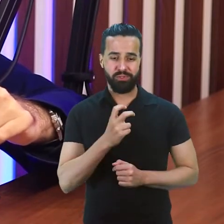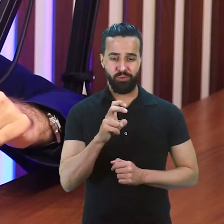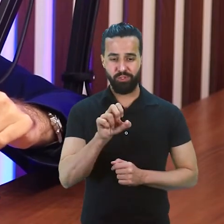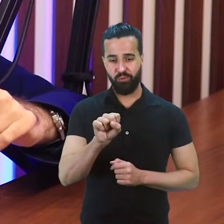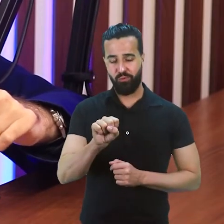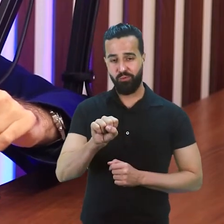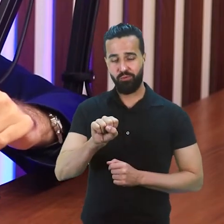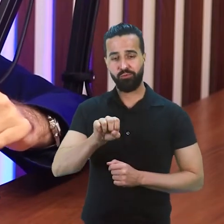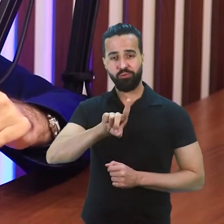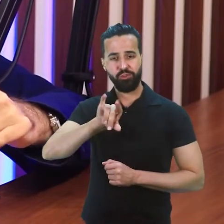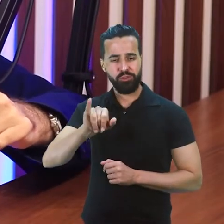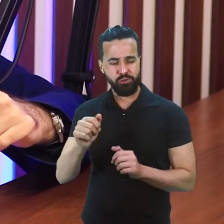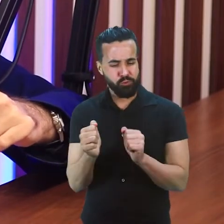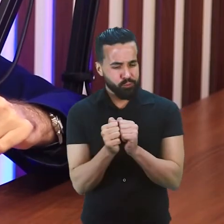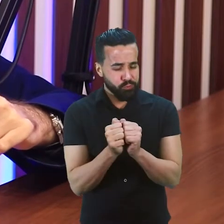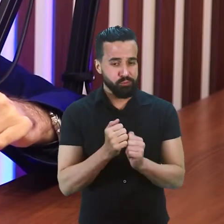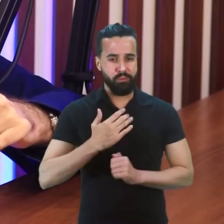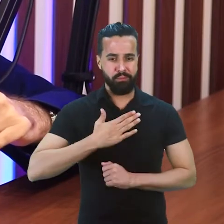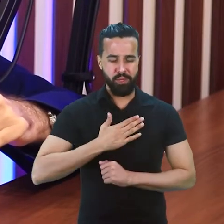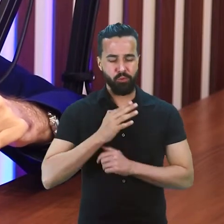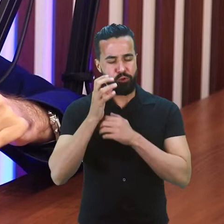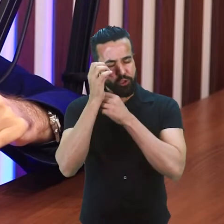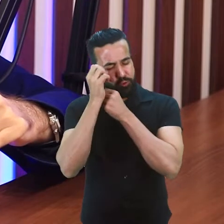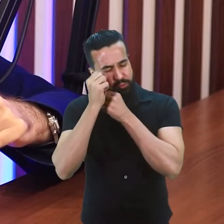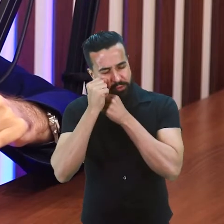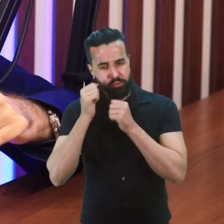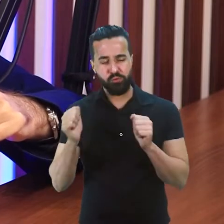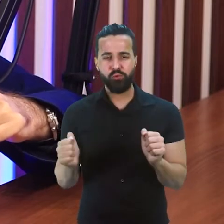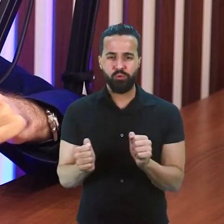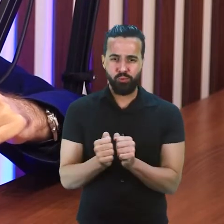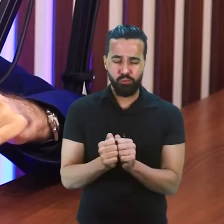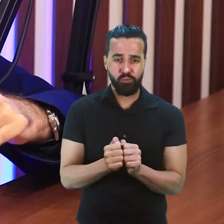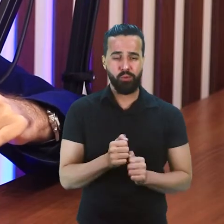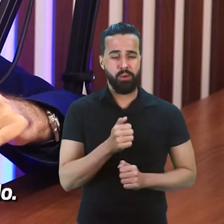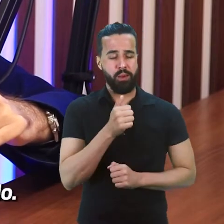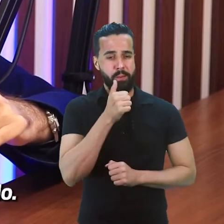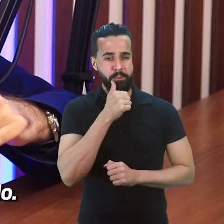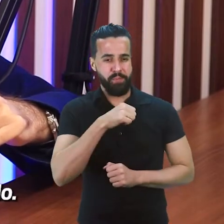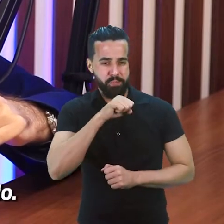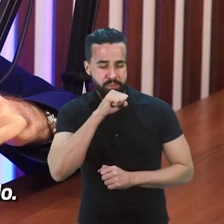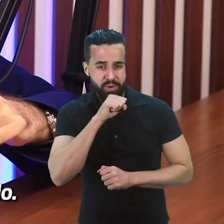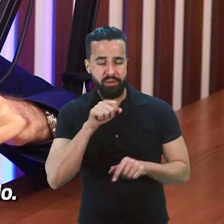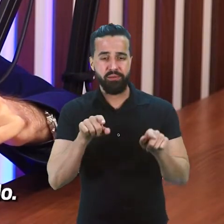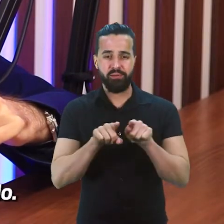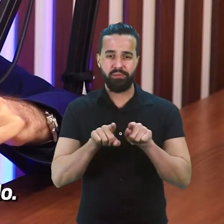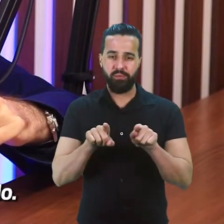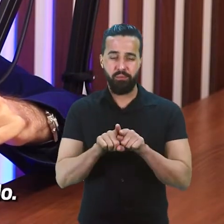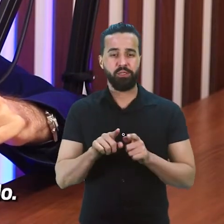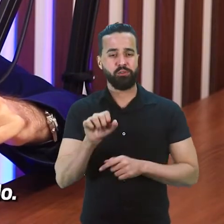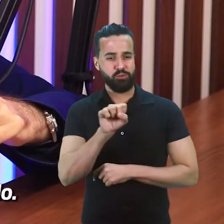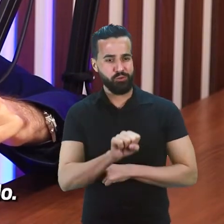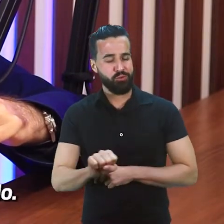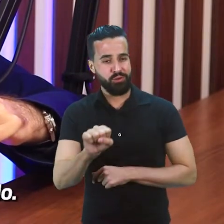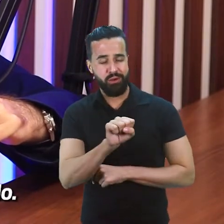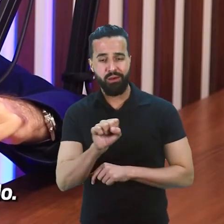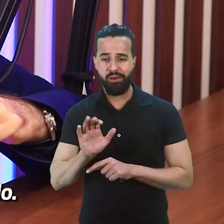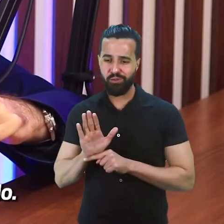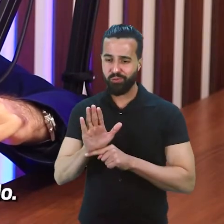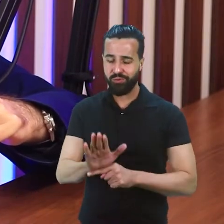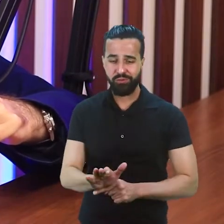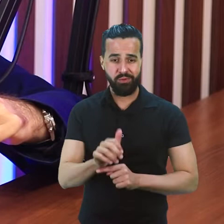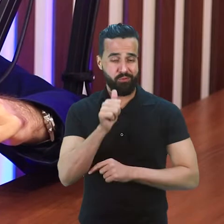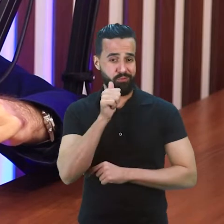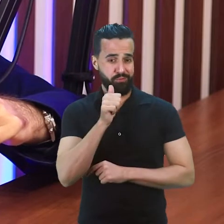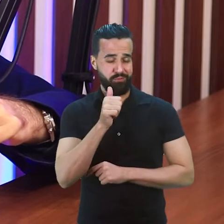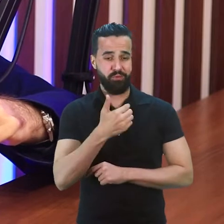58 dias. Né? Minha mãe, a mãe dela ajudando com o nosso filho, né? E aí, Antônio, eu fiquei muito